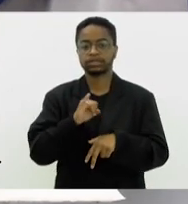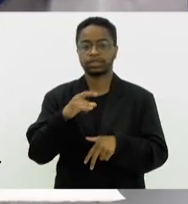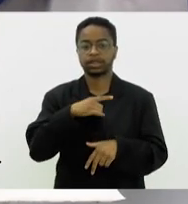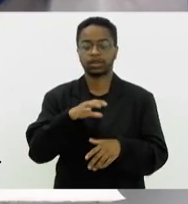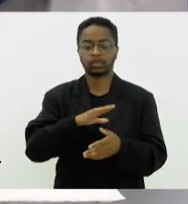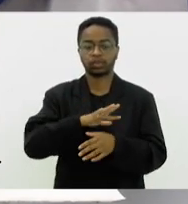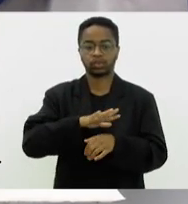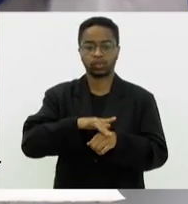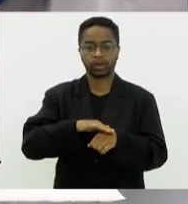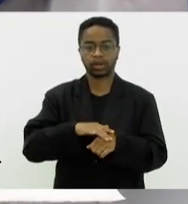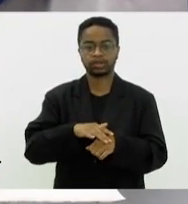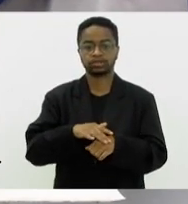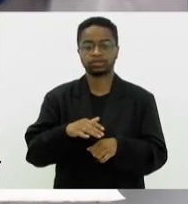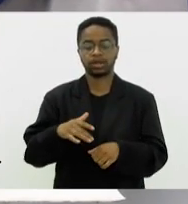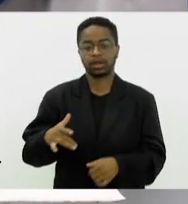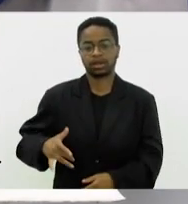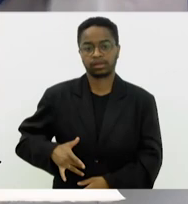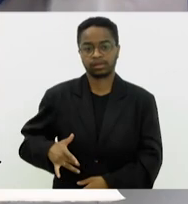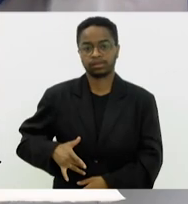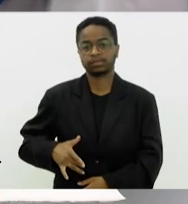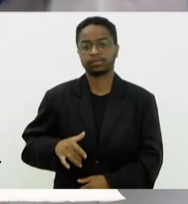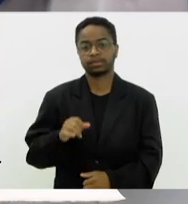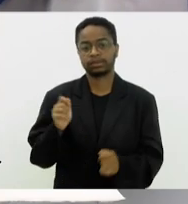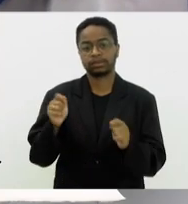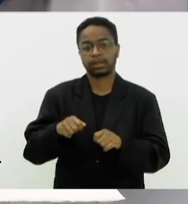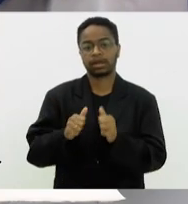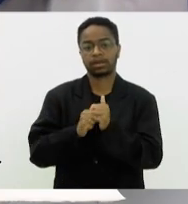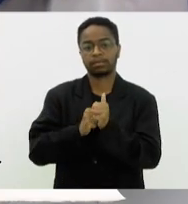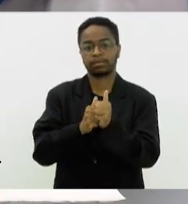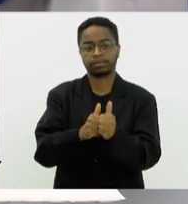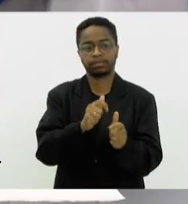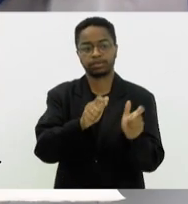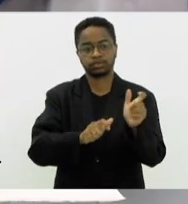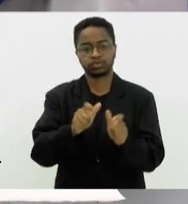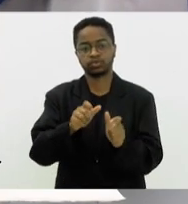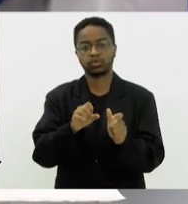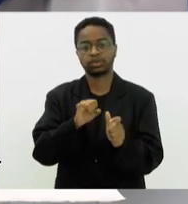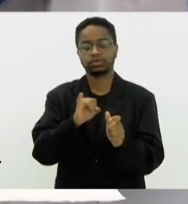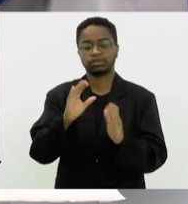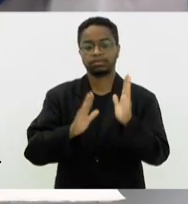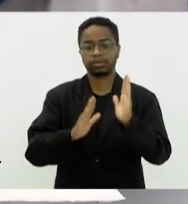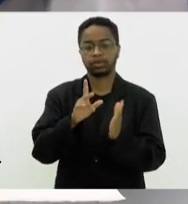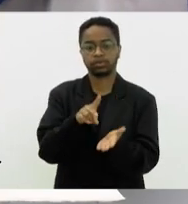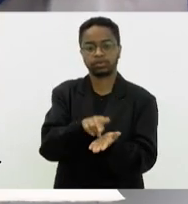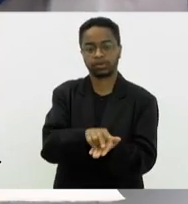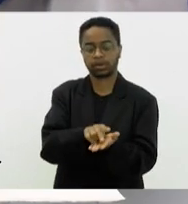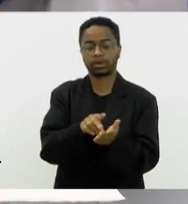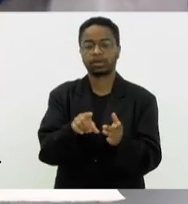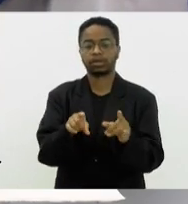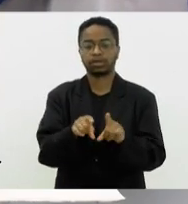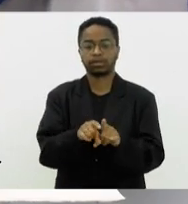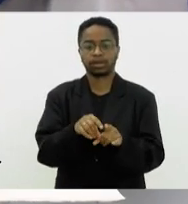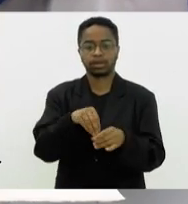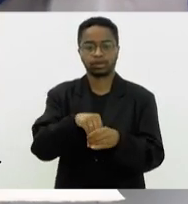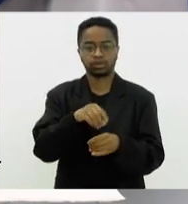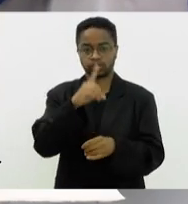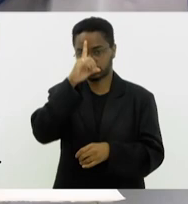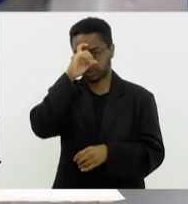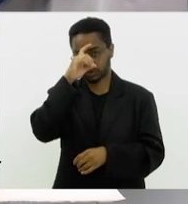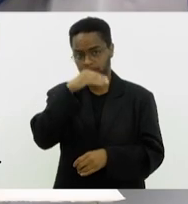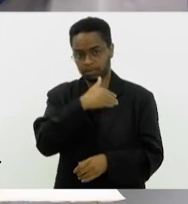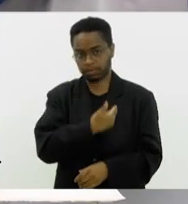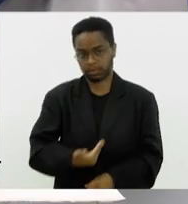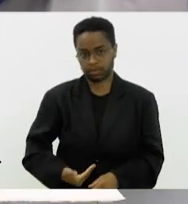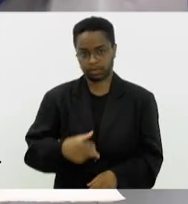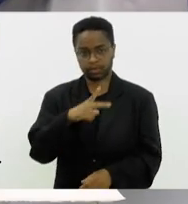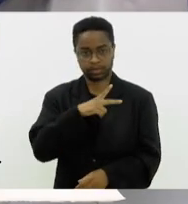DRC, a acompanhante no período em que estiver internado ou em observação em hospitais públicos e privados, no âmbito do Estado do Rio de